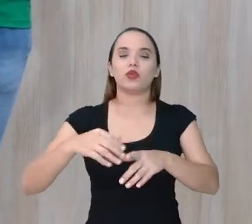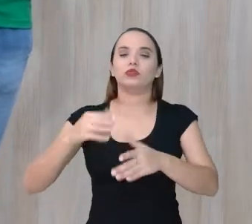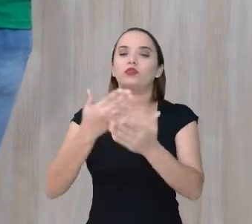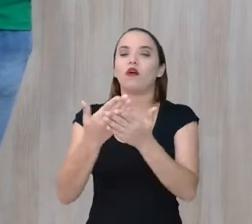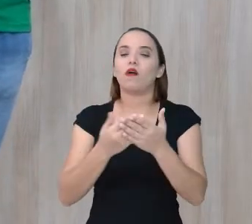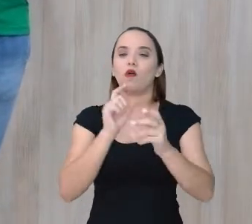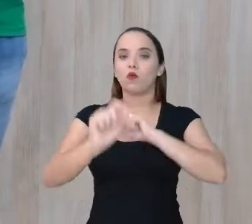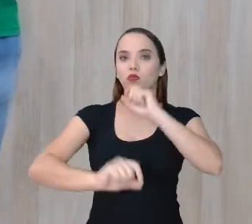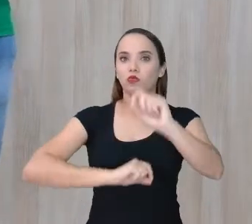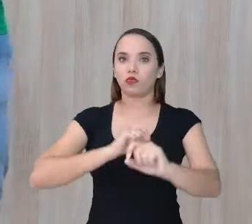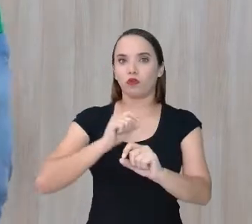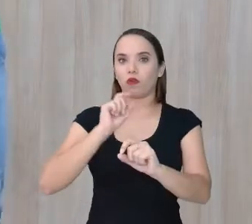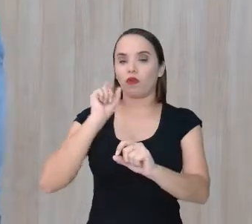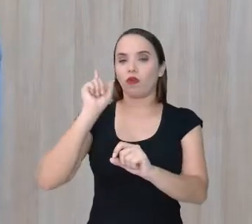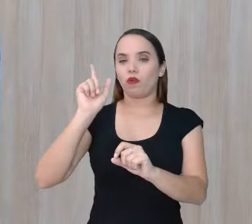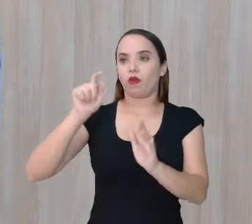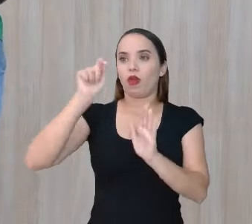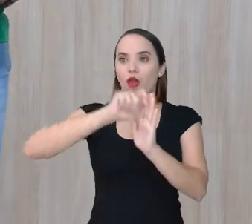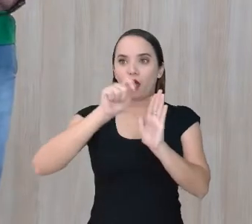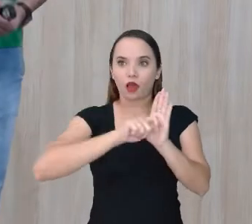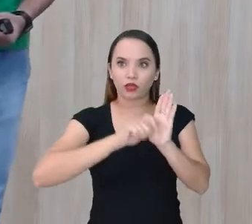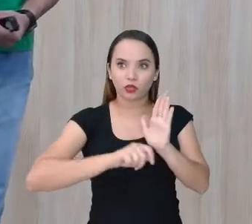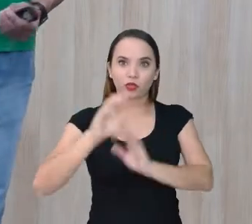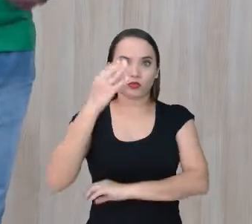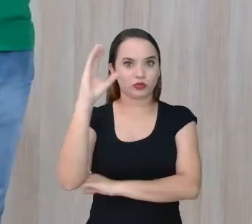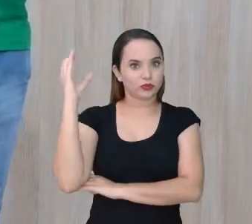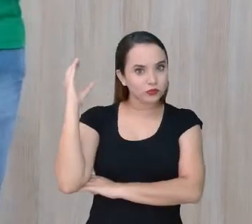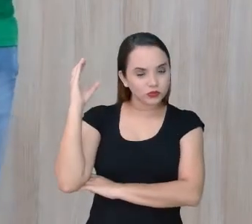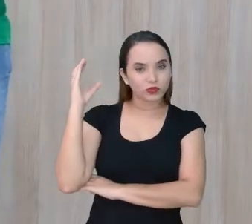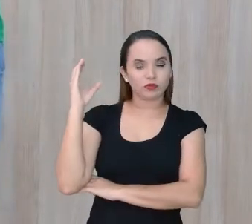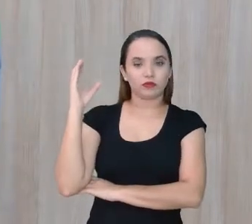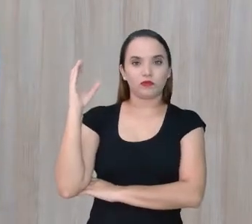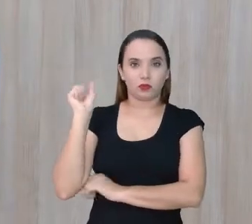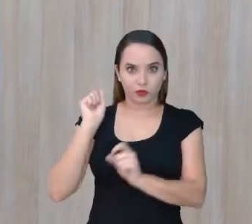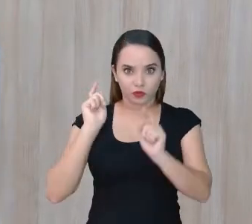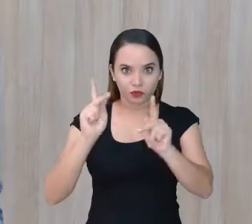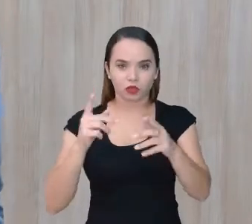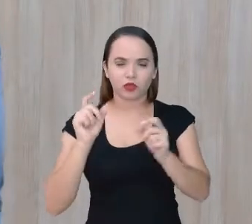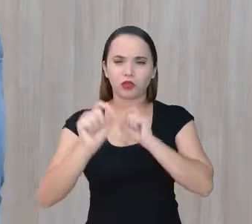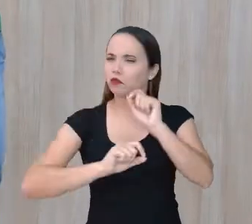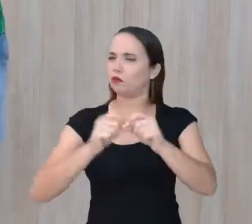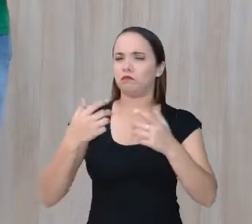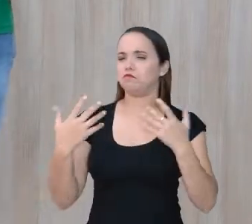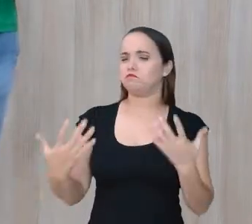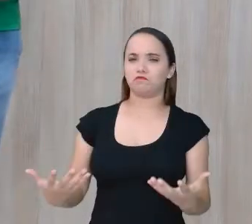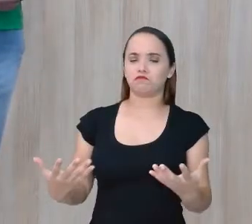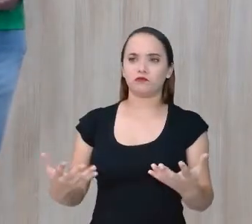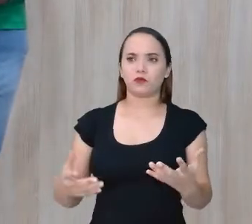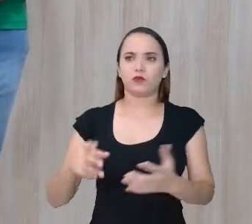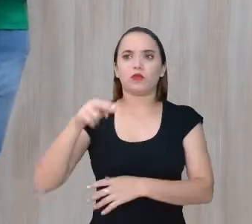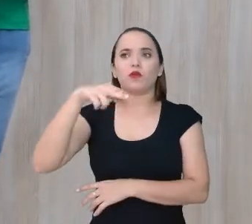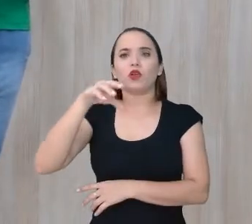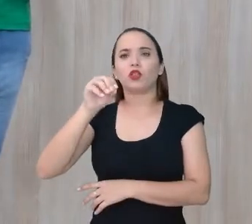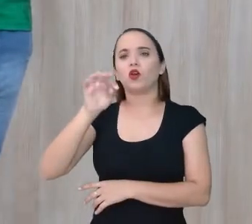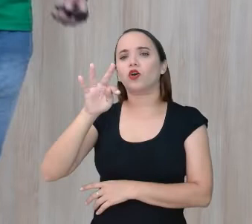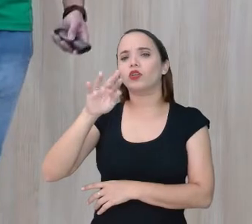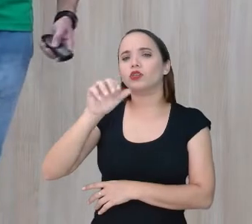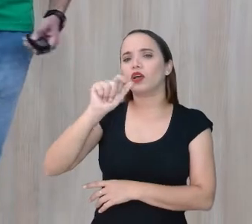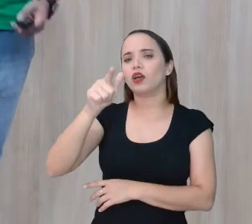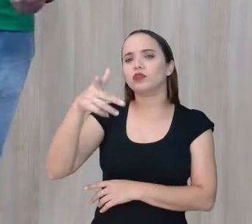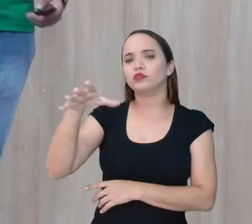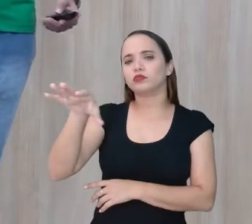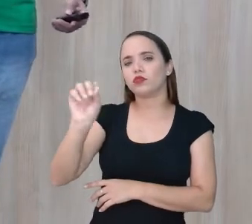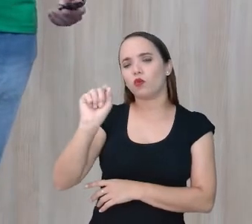aí sobre a notação científica, certo? O que é uma notação científica? A gente sabe que